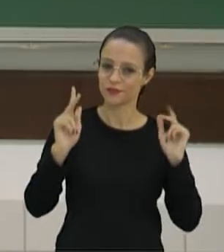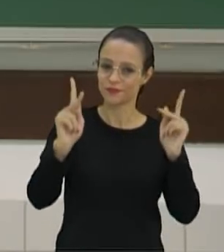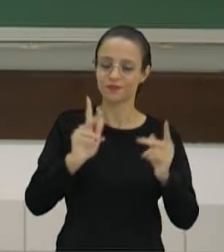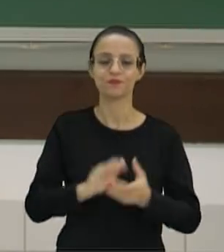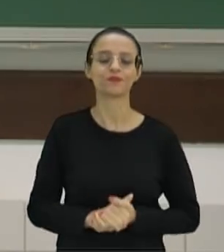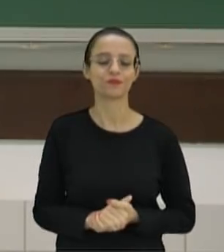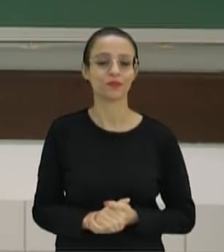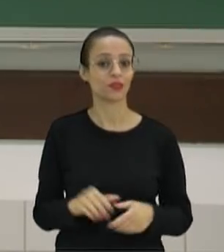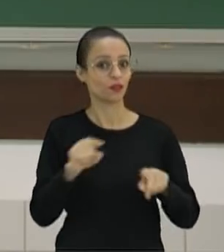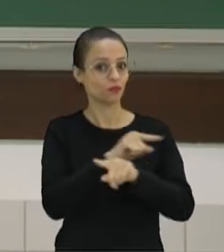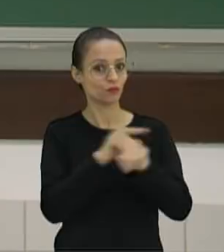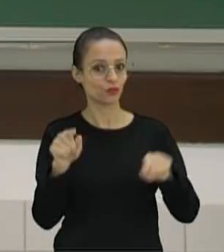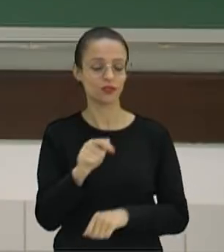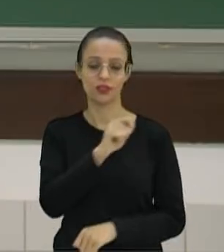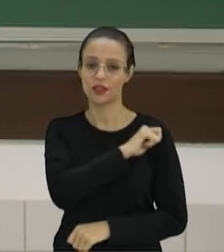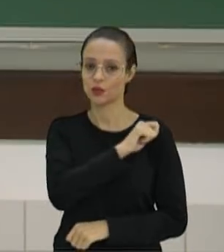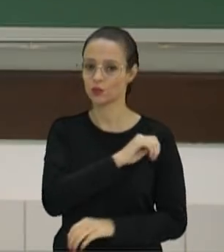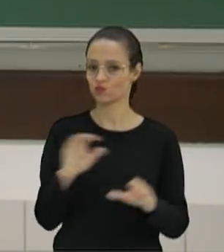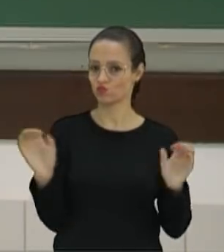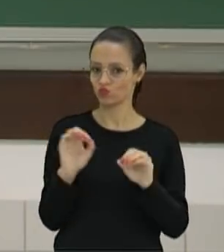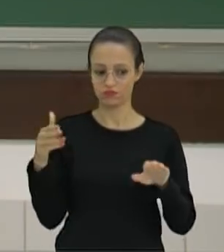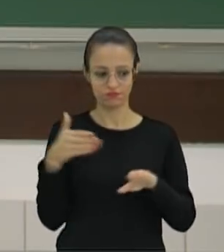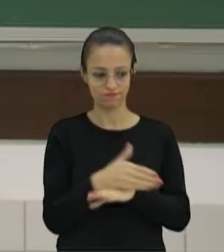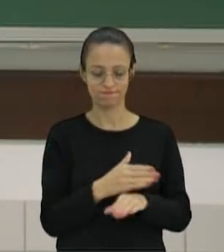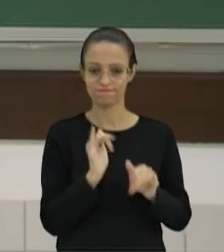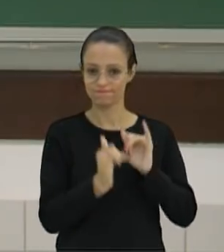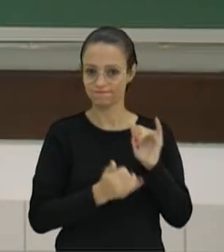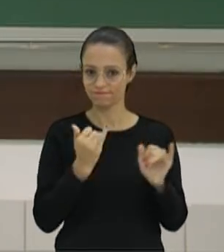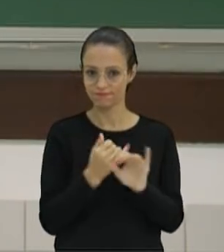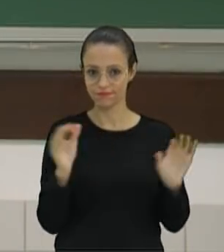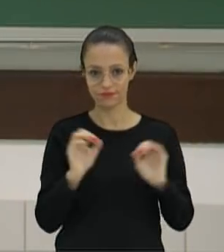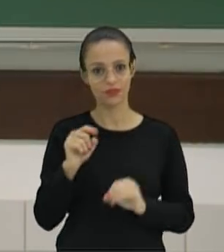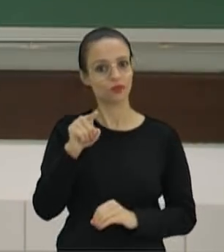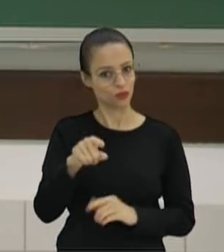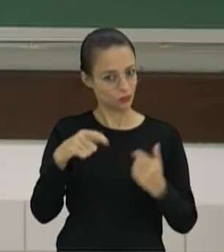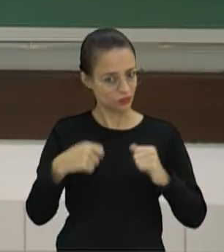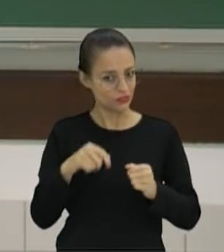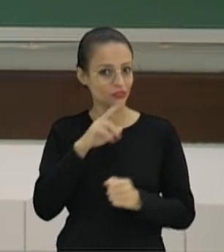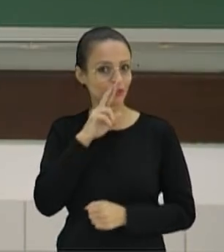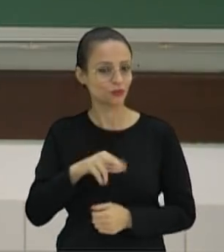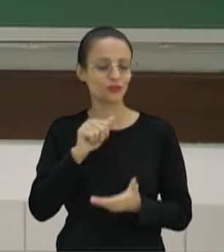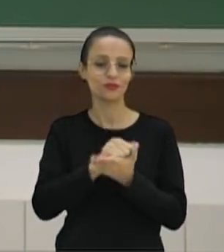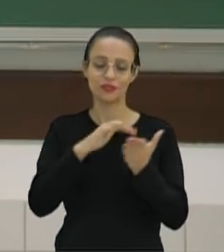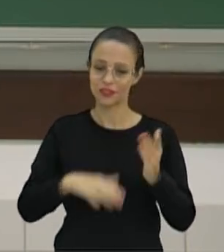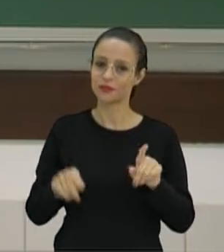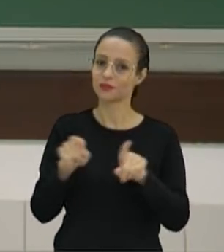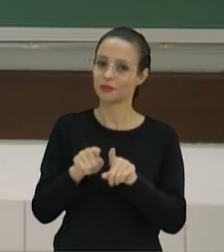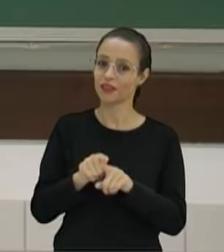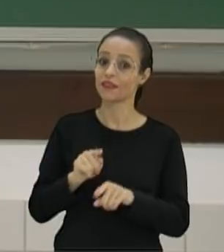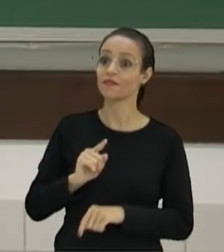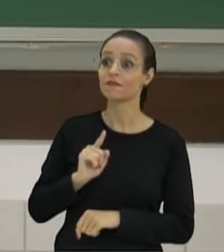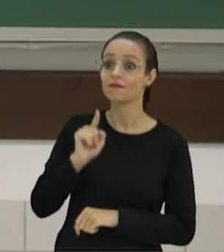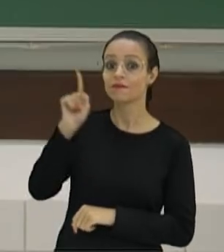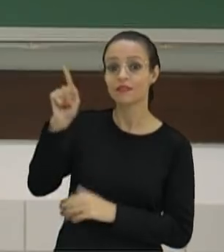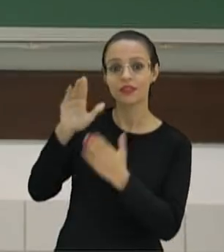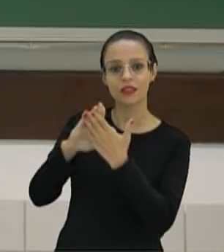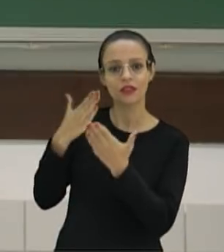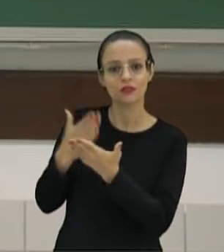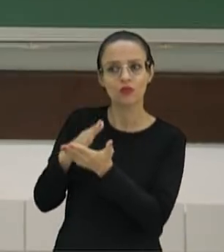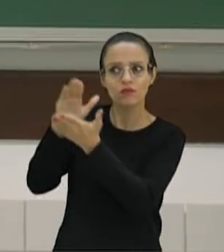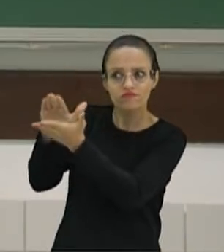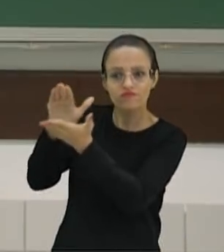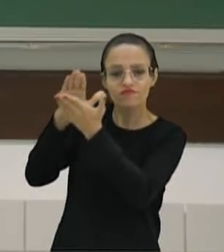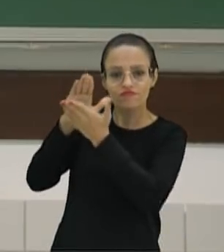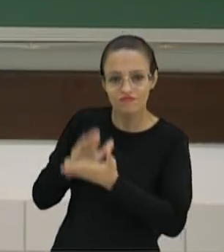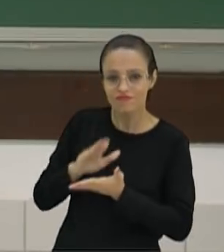E para você, aluno que não tem acesso à internet, não deixe de fazer a atividade. Vai até o colégio retirar a atividade impressa que está